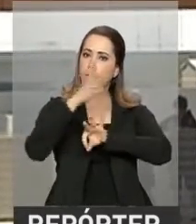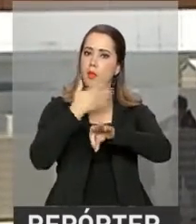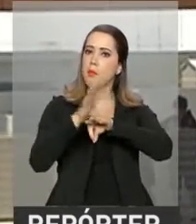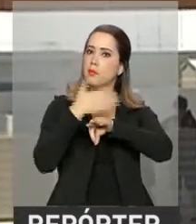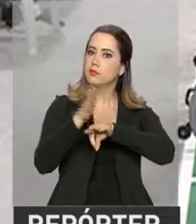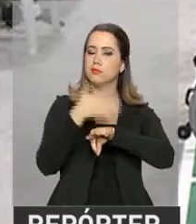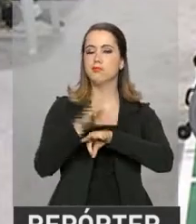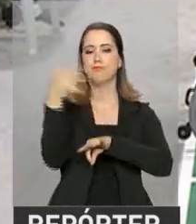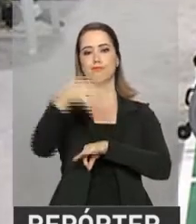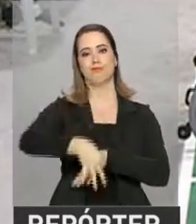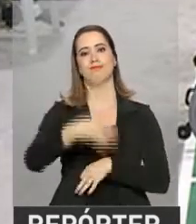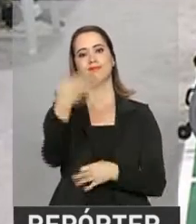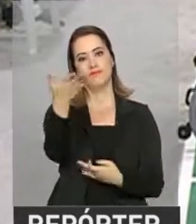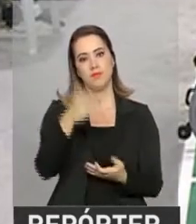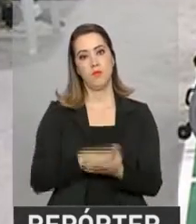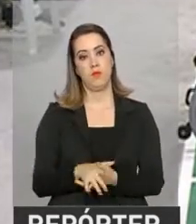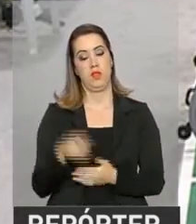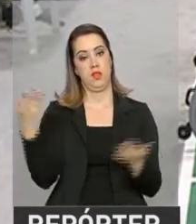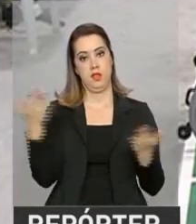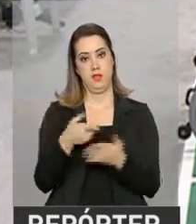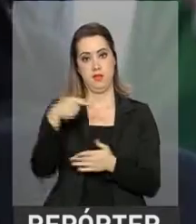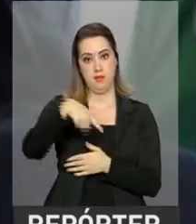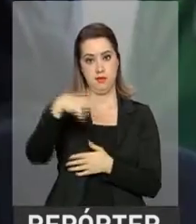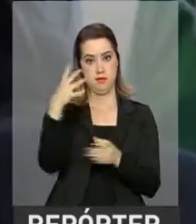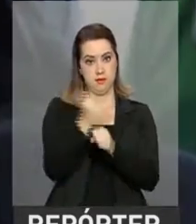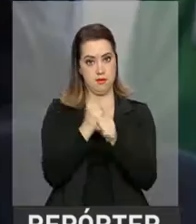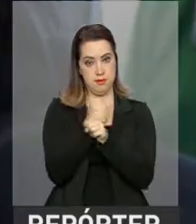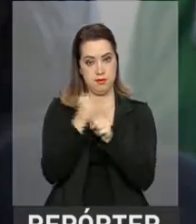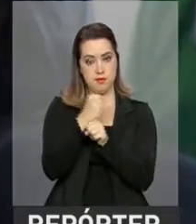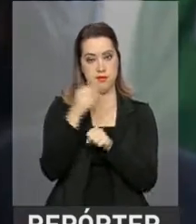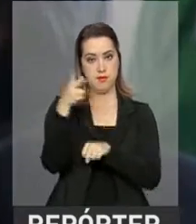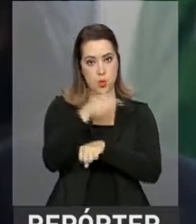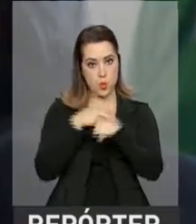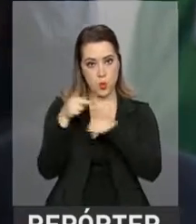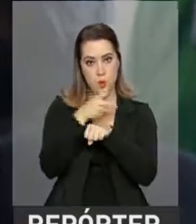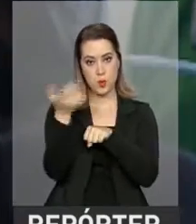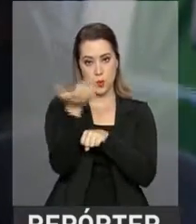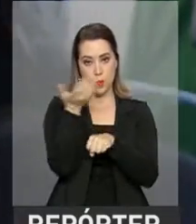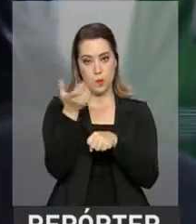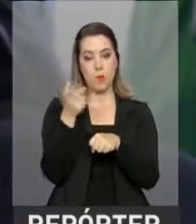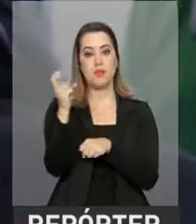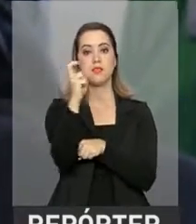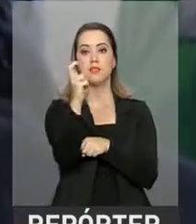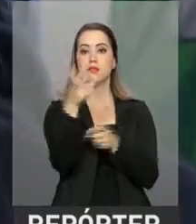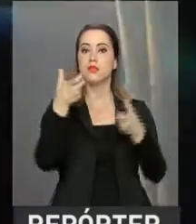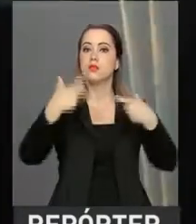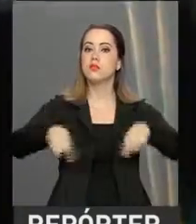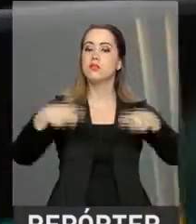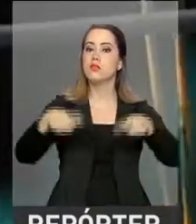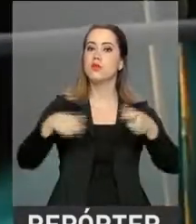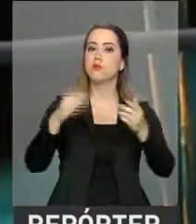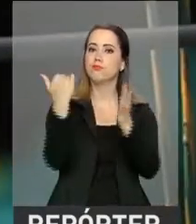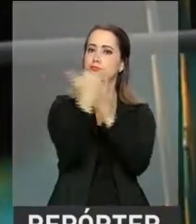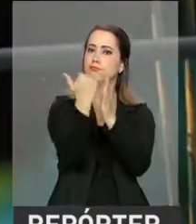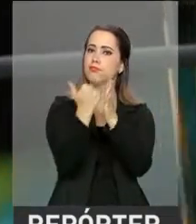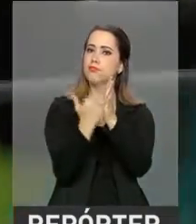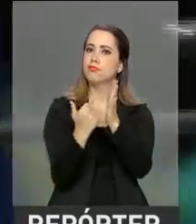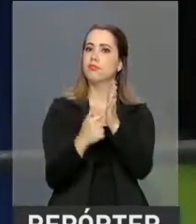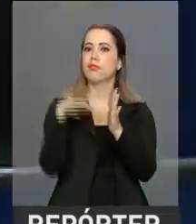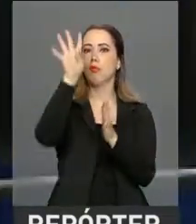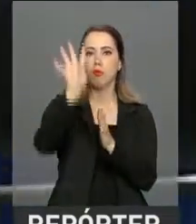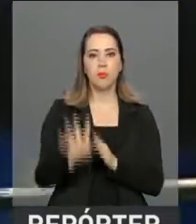são paulo a projeção para esta edição é que o país terminou em quinto lugar no ranking final melhor que na última